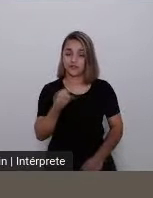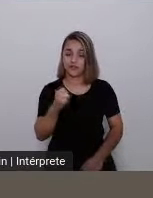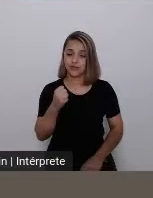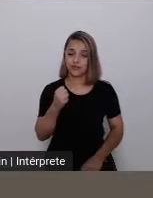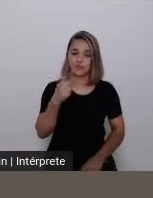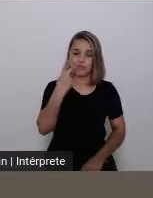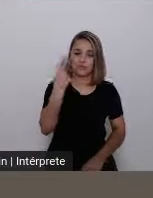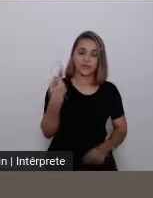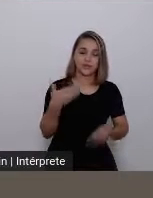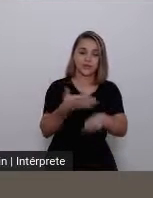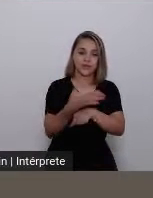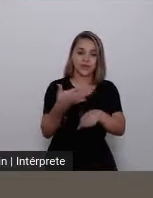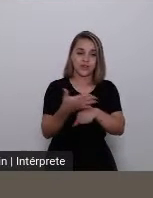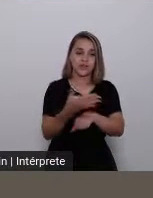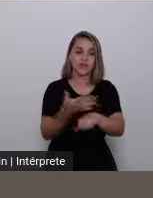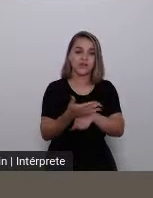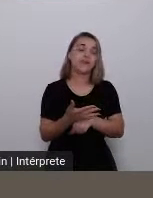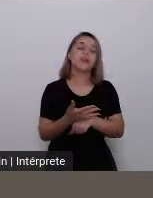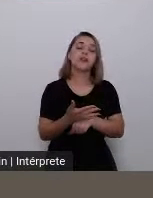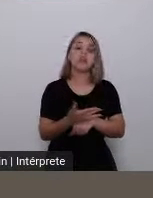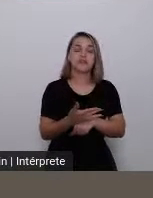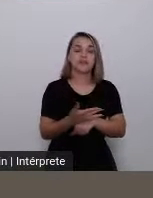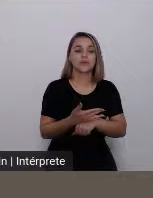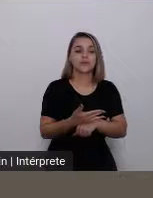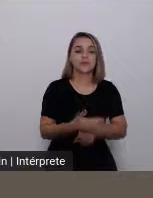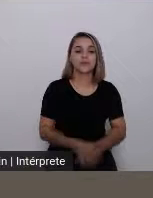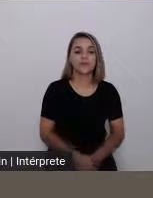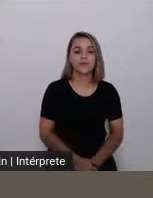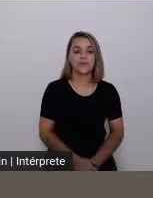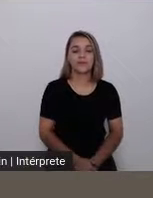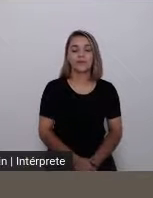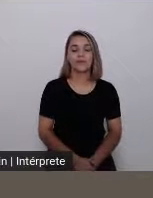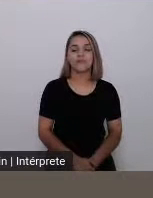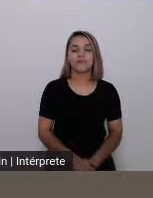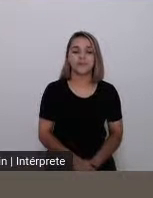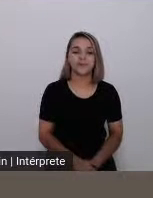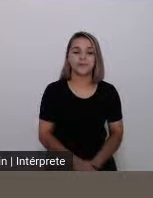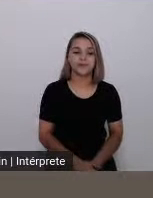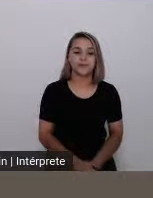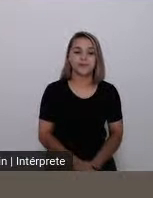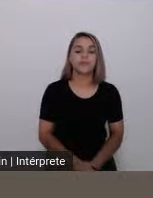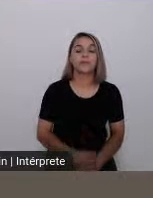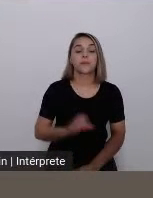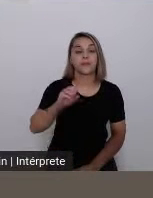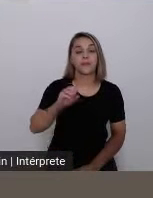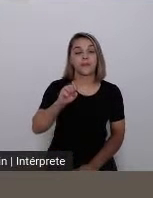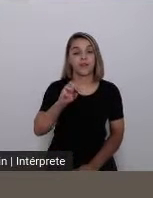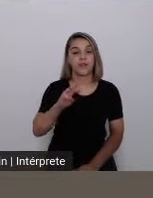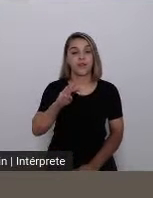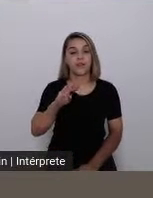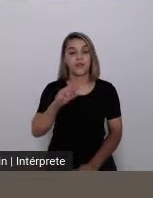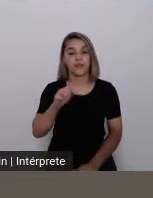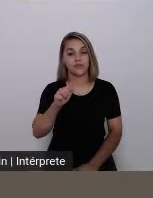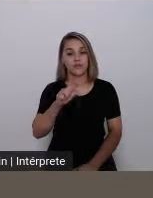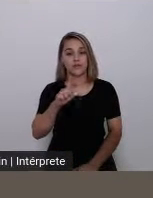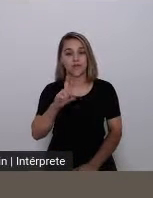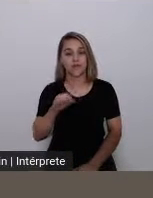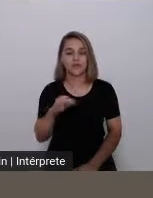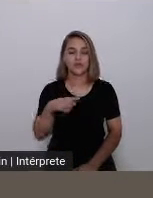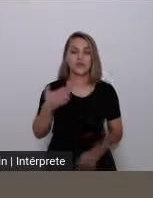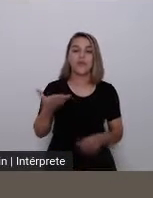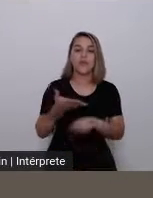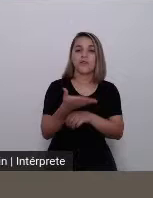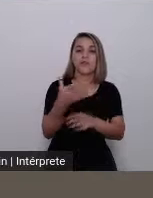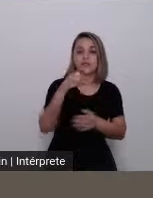do apartamento, ou da garçonnière, como se dizia na época, que o Oswald manteve no centro de São Paulo.